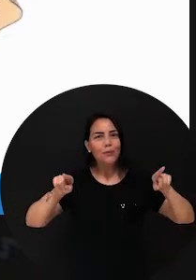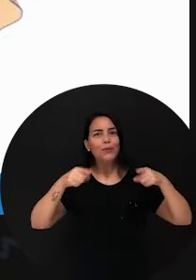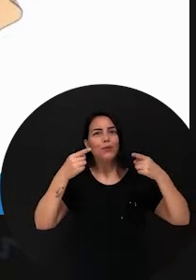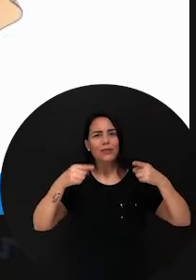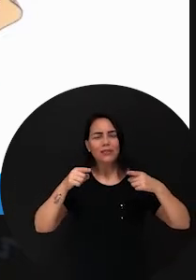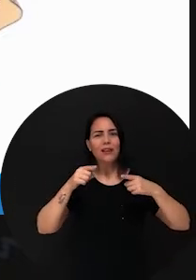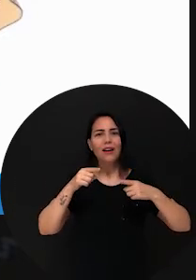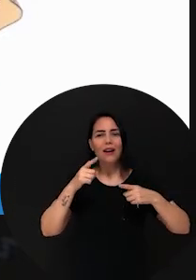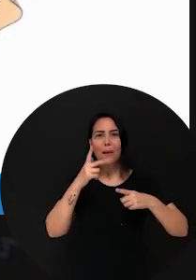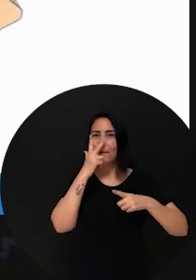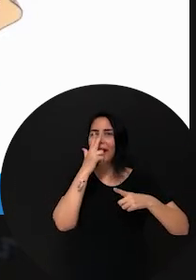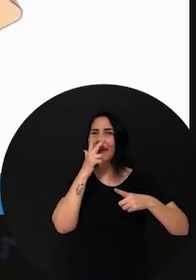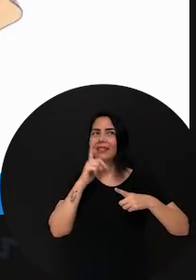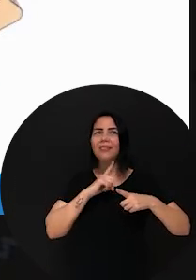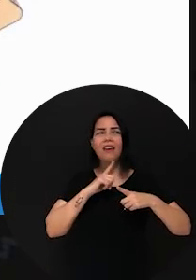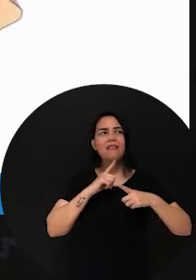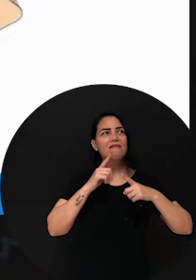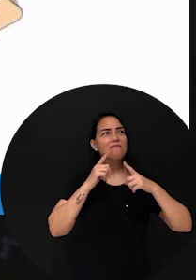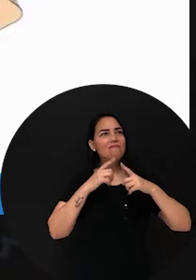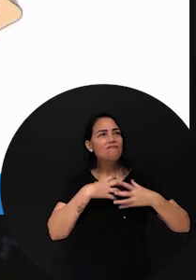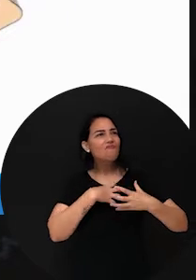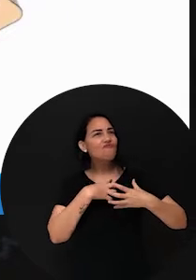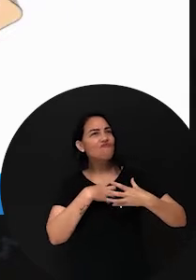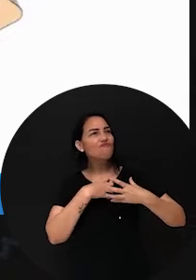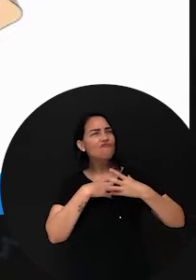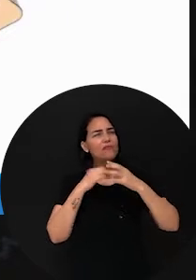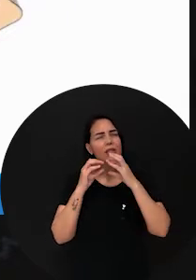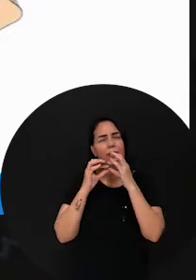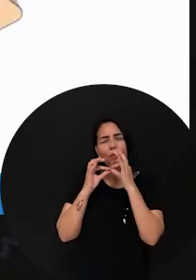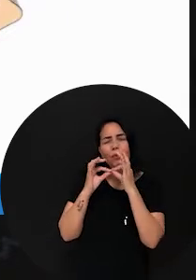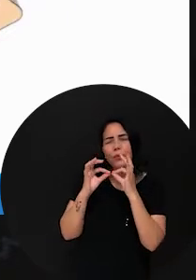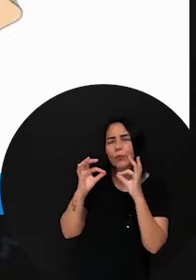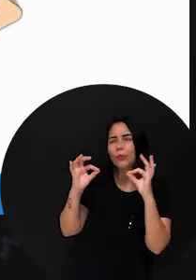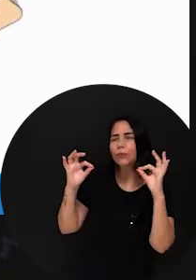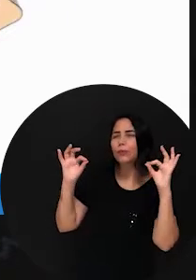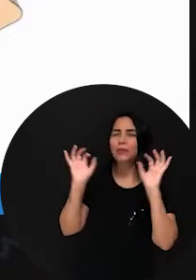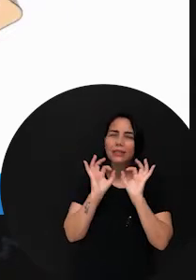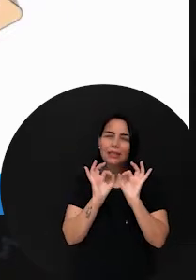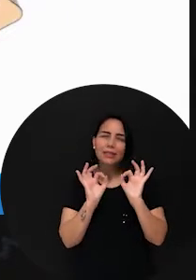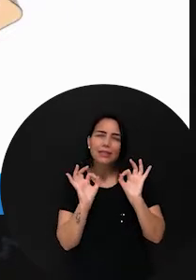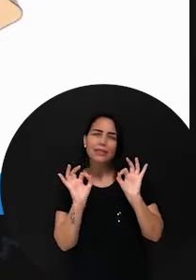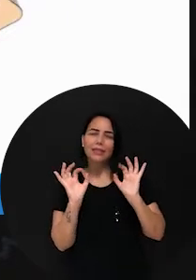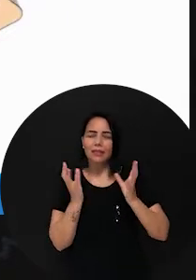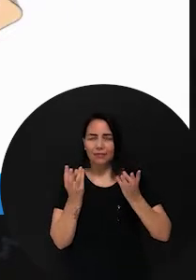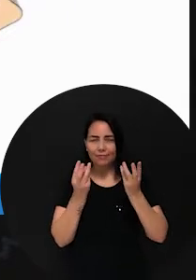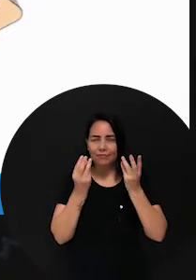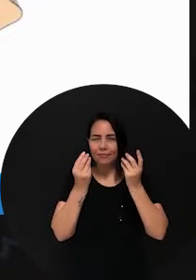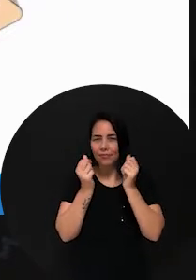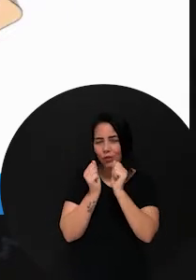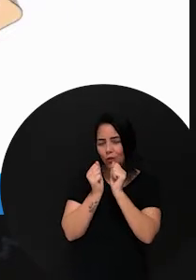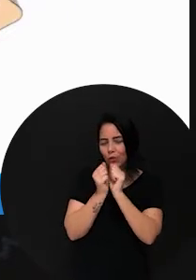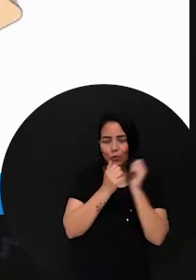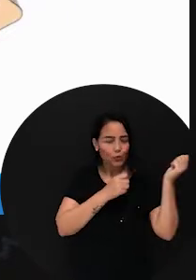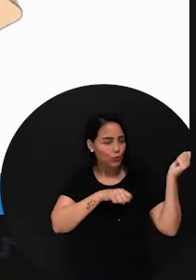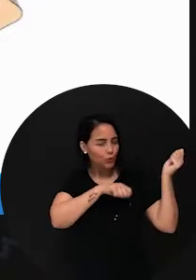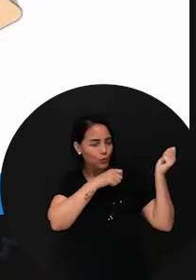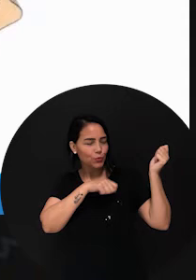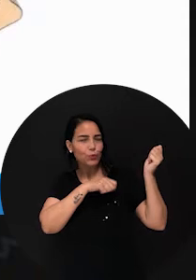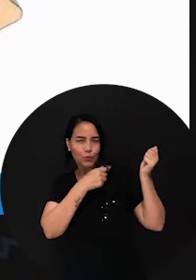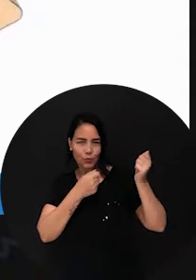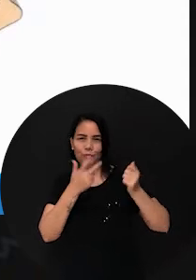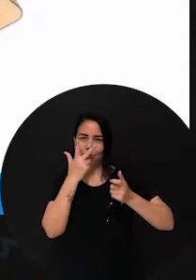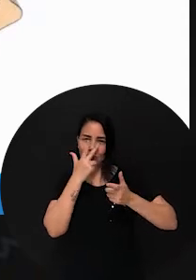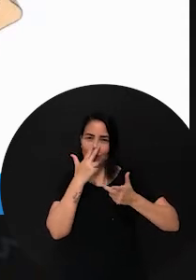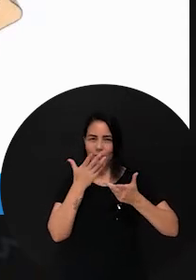aquela notinha de afinação, né? Então, o oboé dá a notinha de afinação e o espalo lá com o violino afina e vai afinando toda